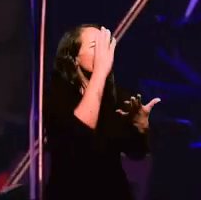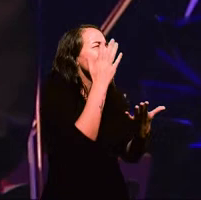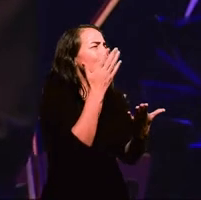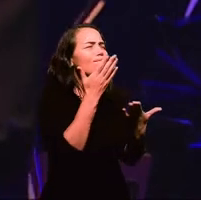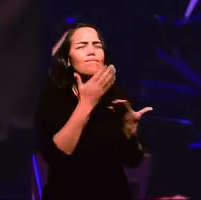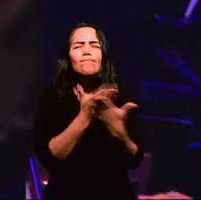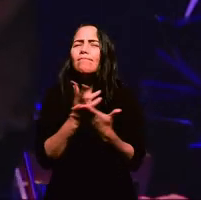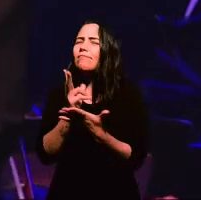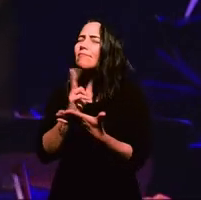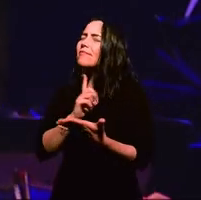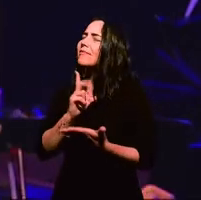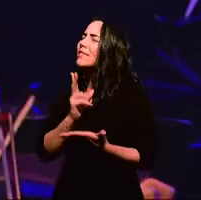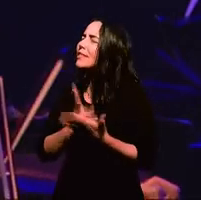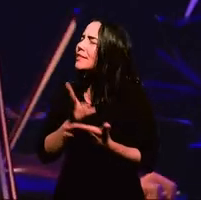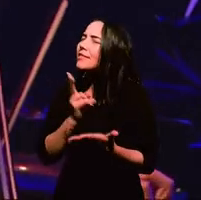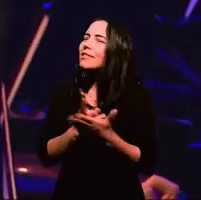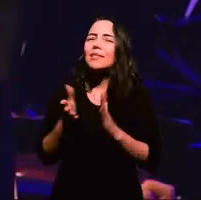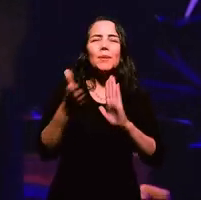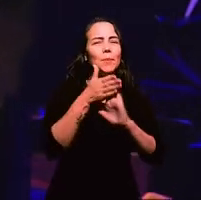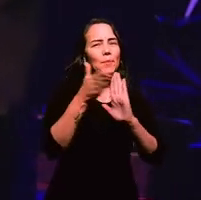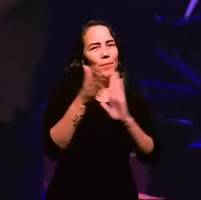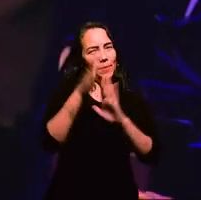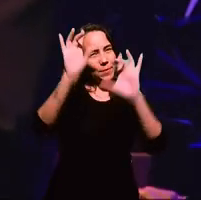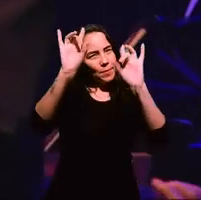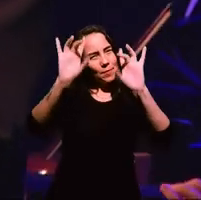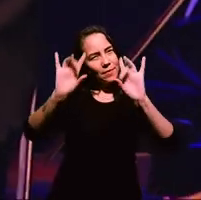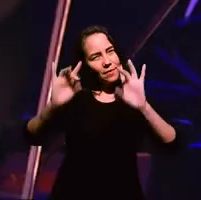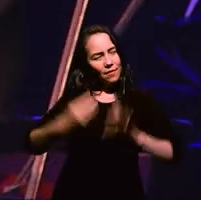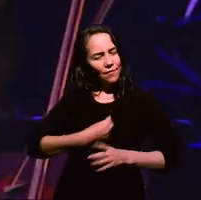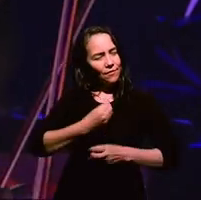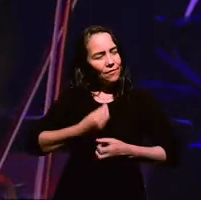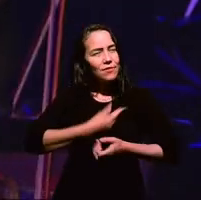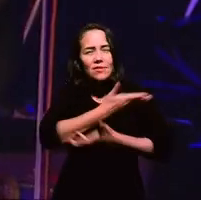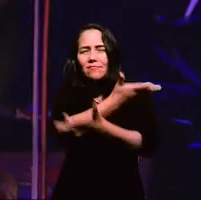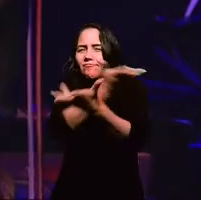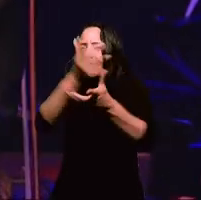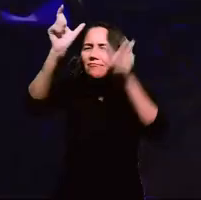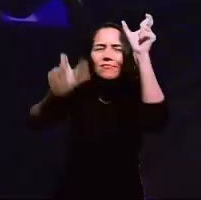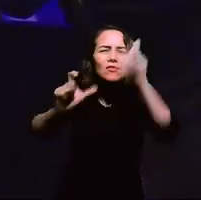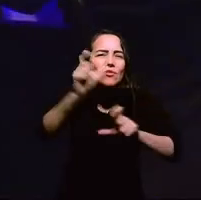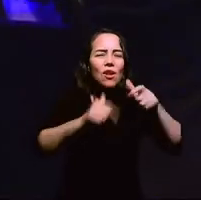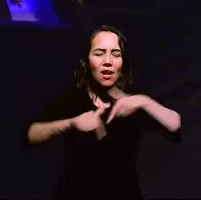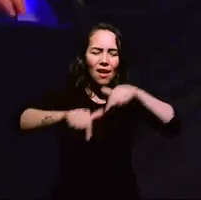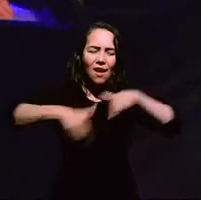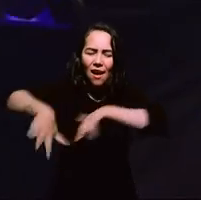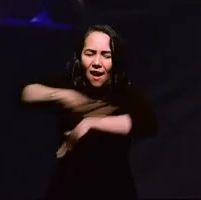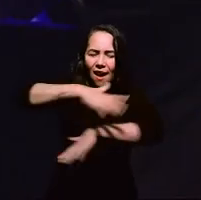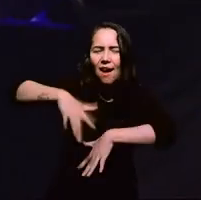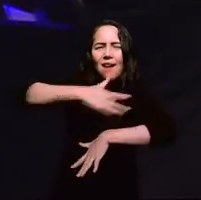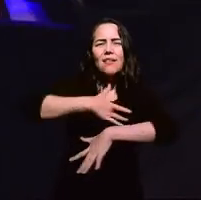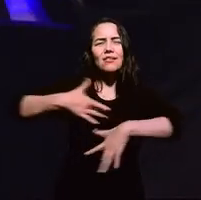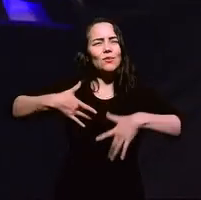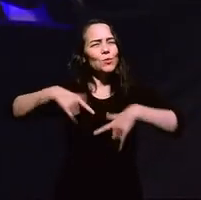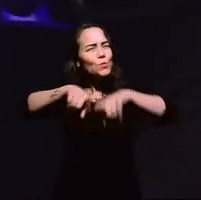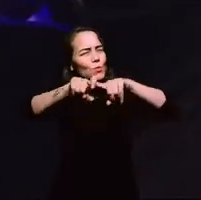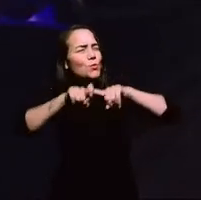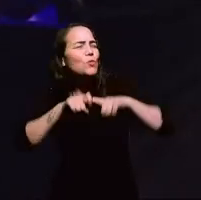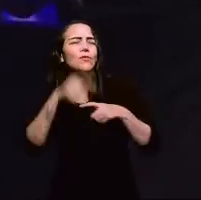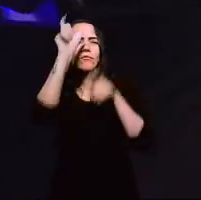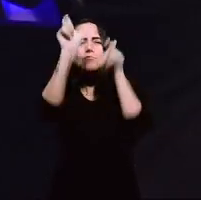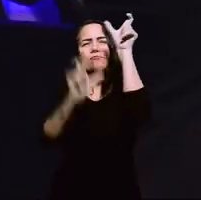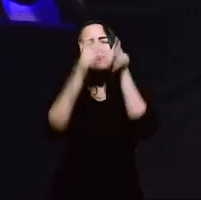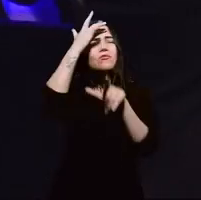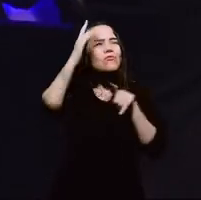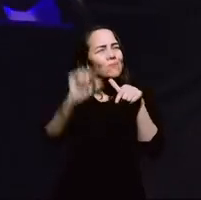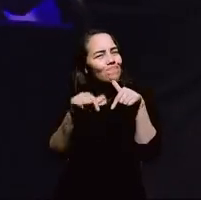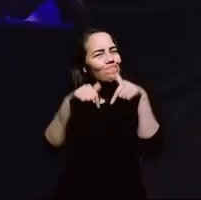Acreditamos que existe um propósito especial na vida de quem trabalha na área da saúde, e é por isso que essas pessoas estão na linha